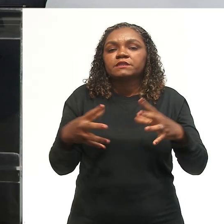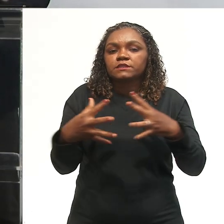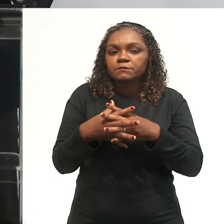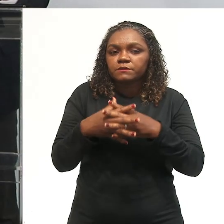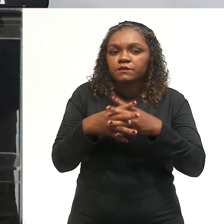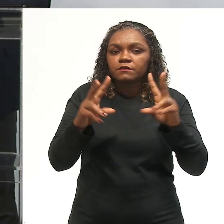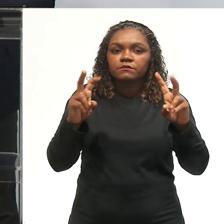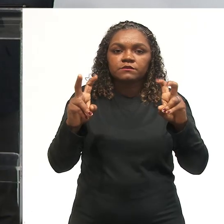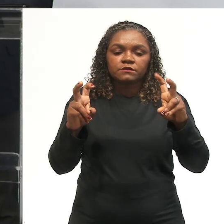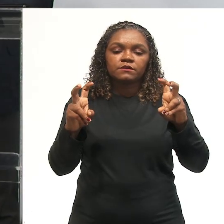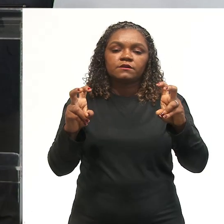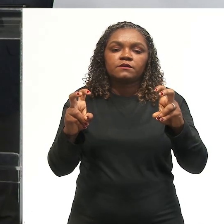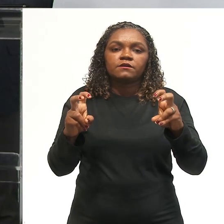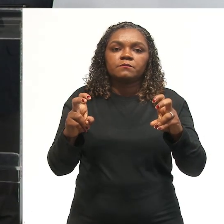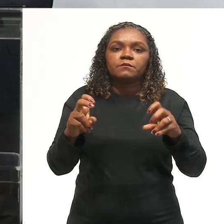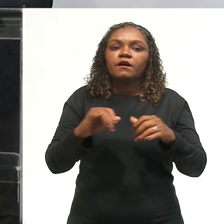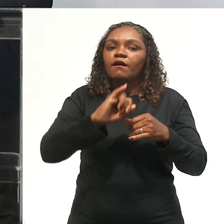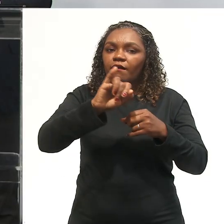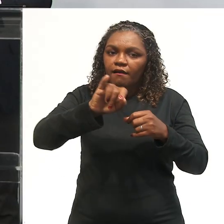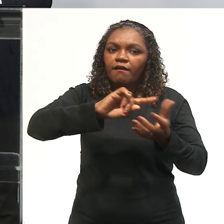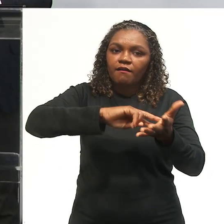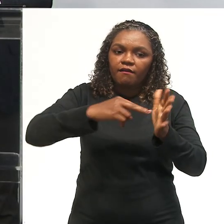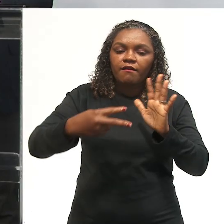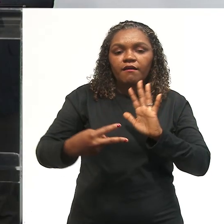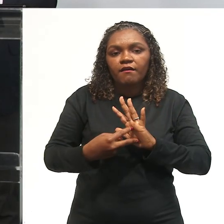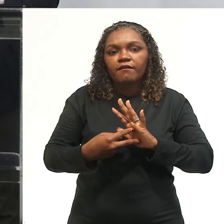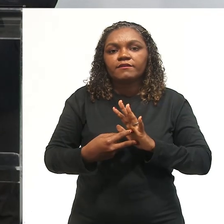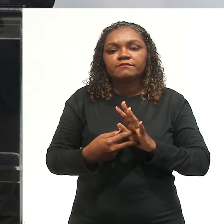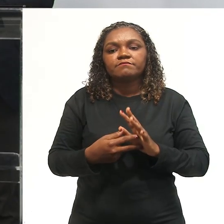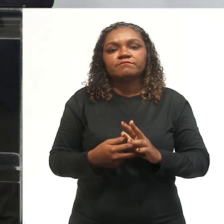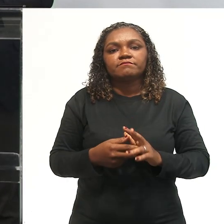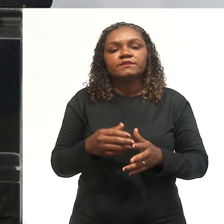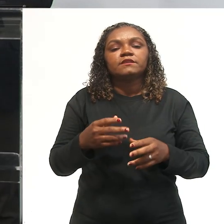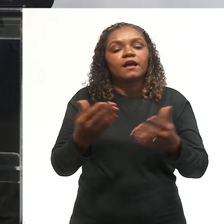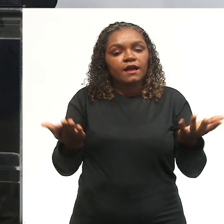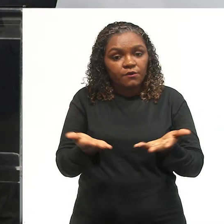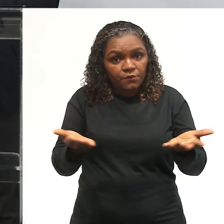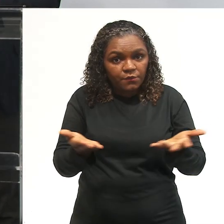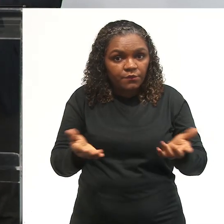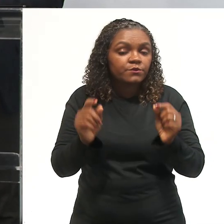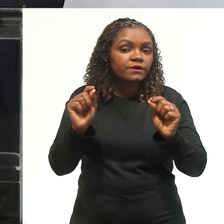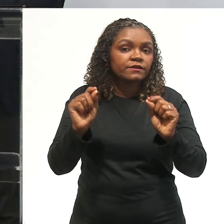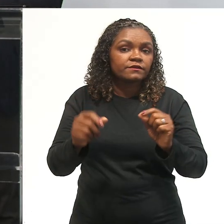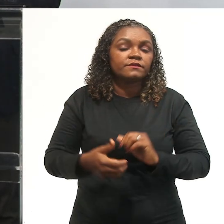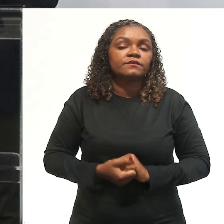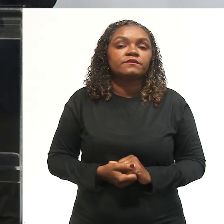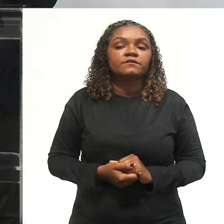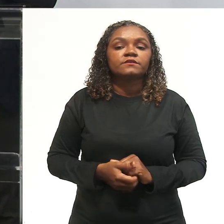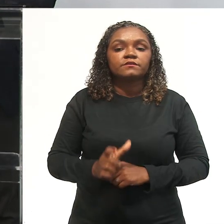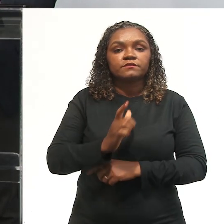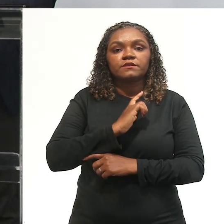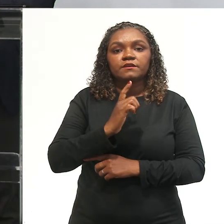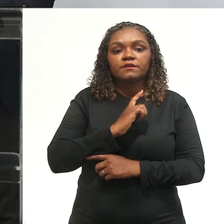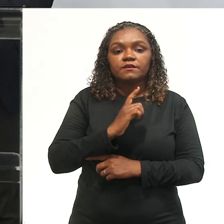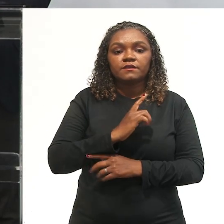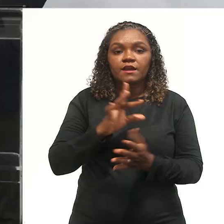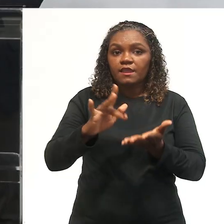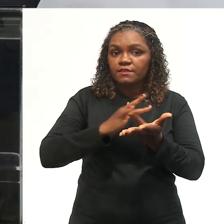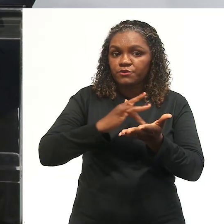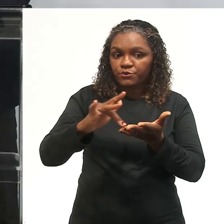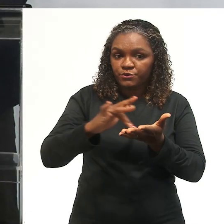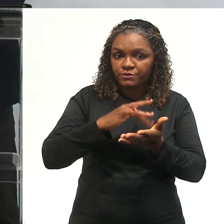justifica que seja utilizado nesse modo de disputa. Aqui, nós já falamos que o pregão